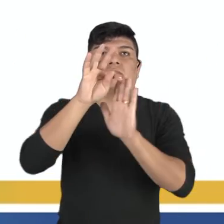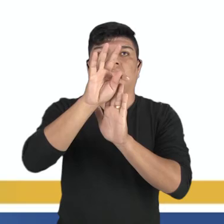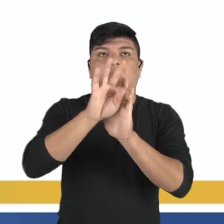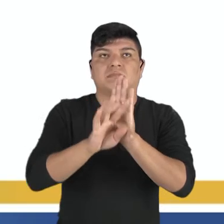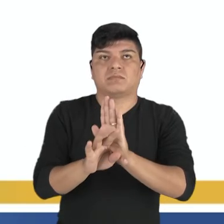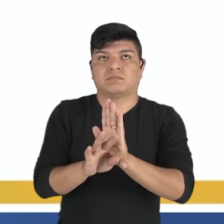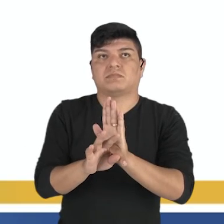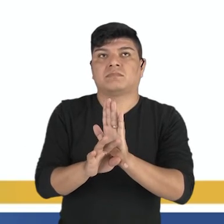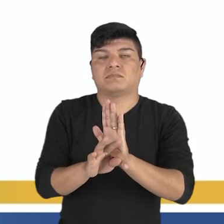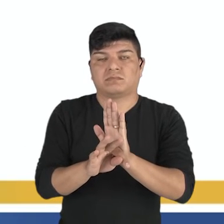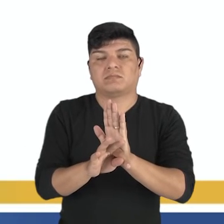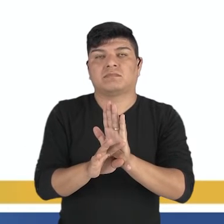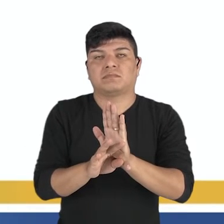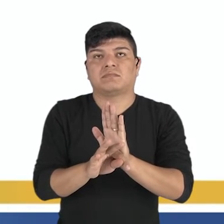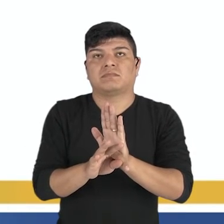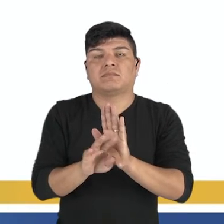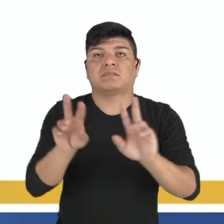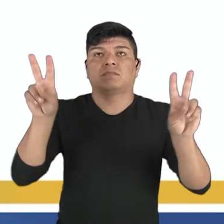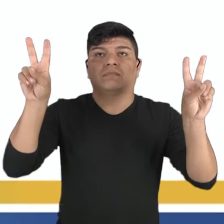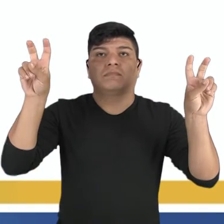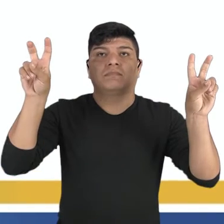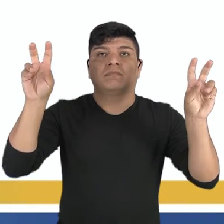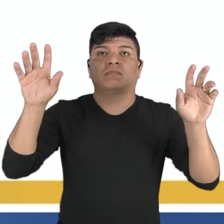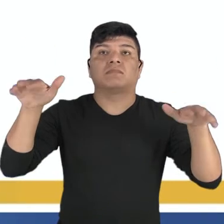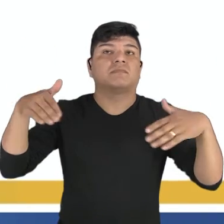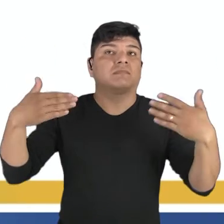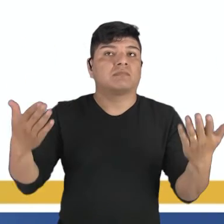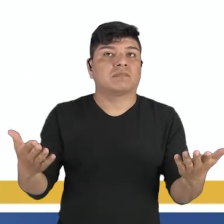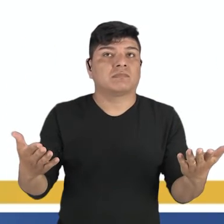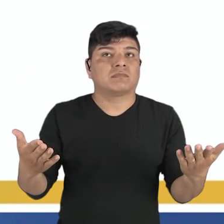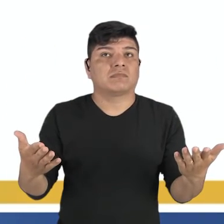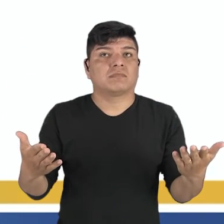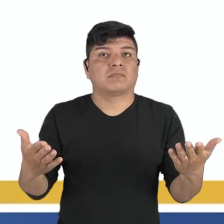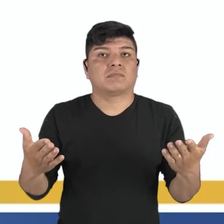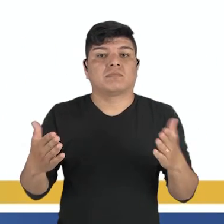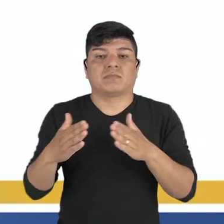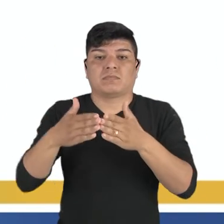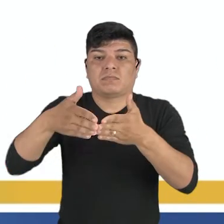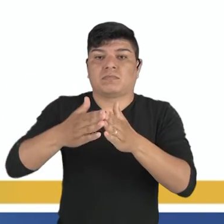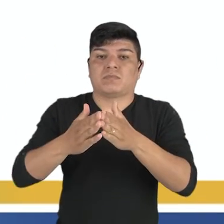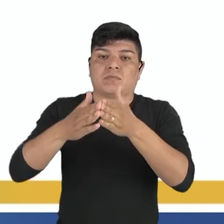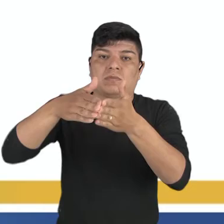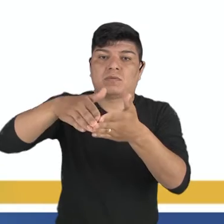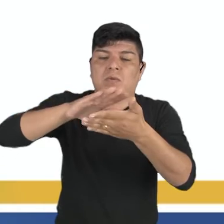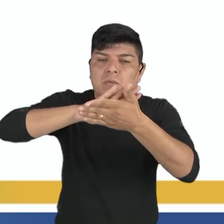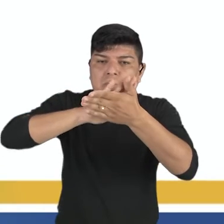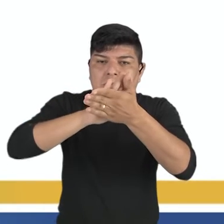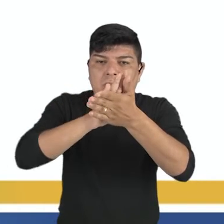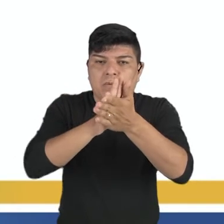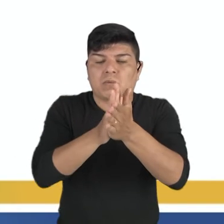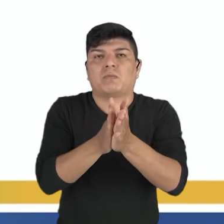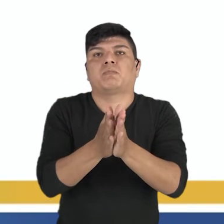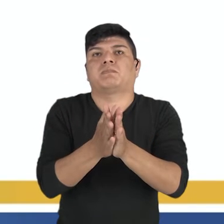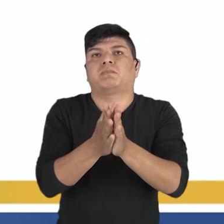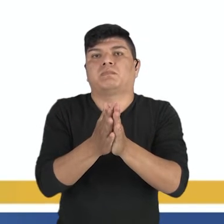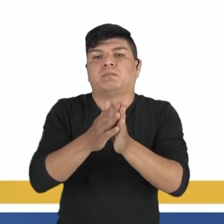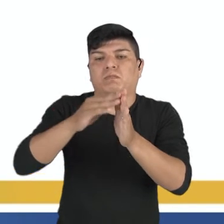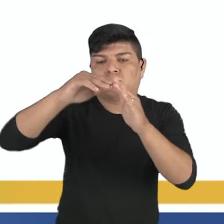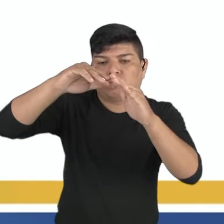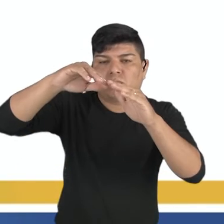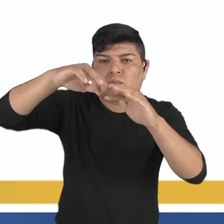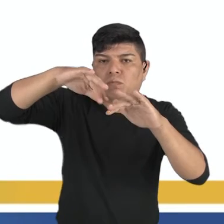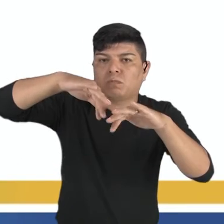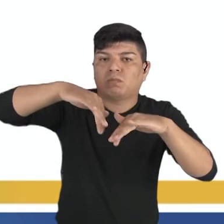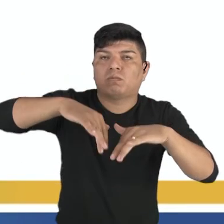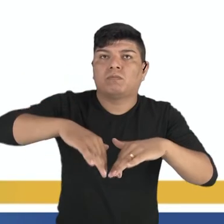é? O assunto do texto, o naufrágio do navio Titanic,